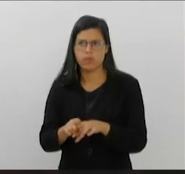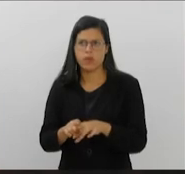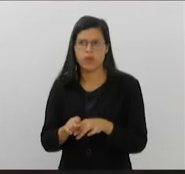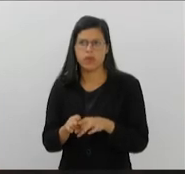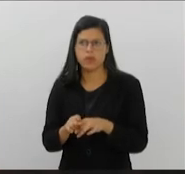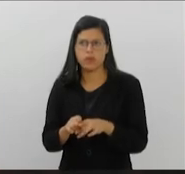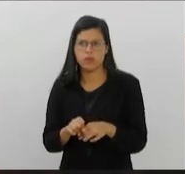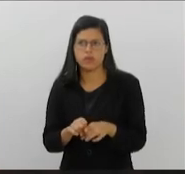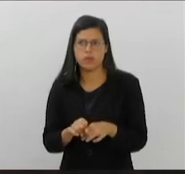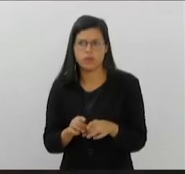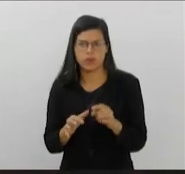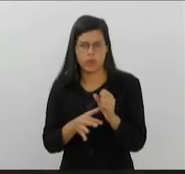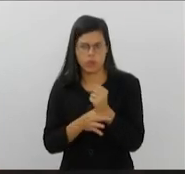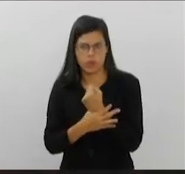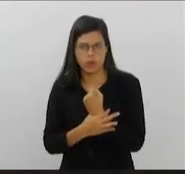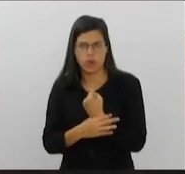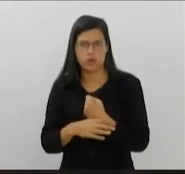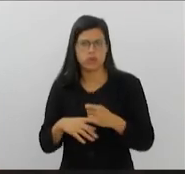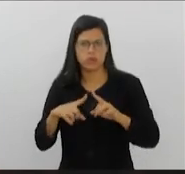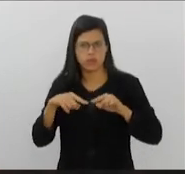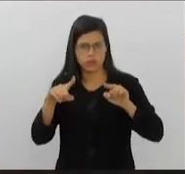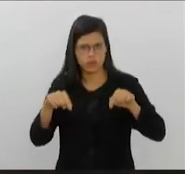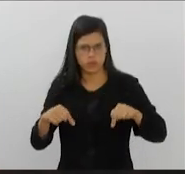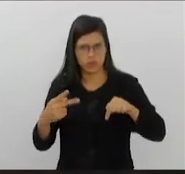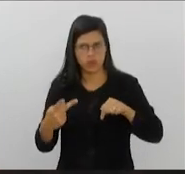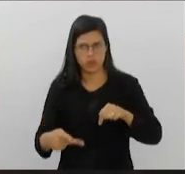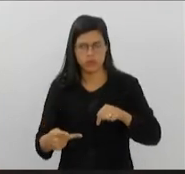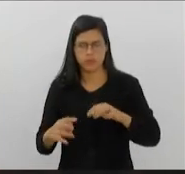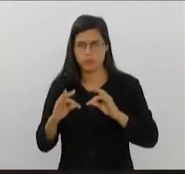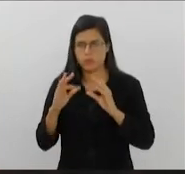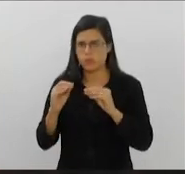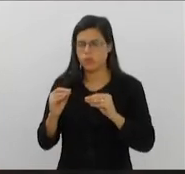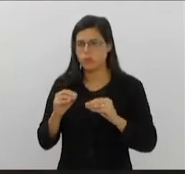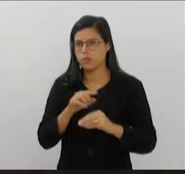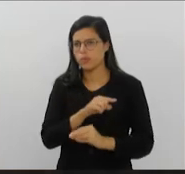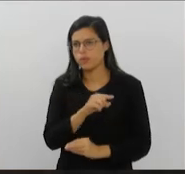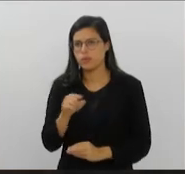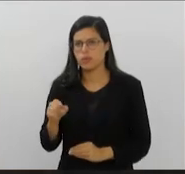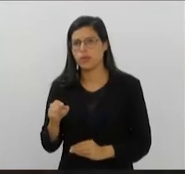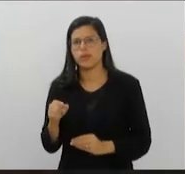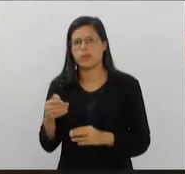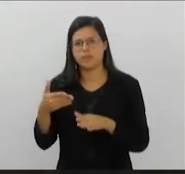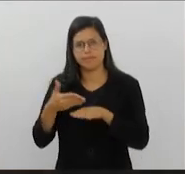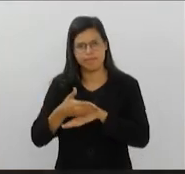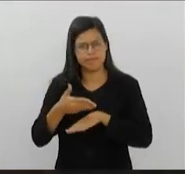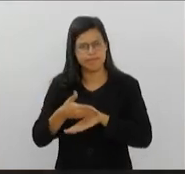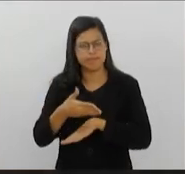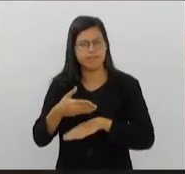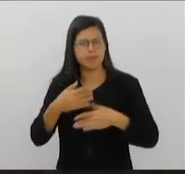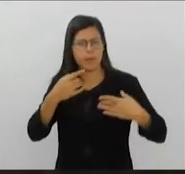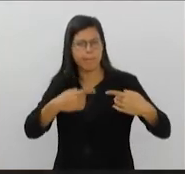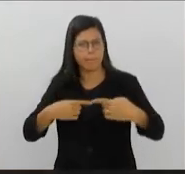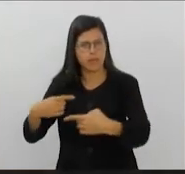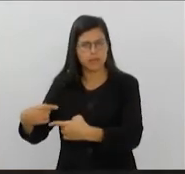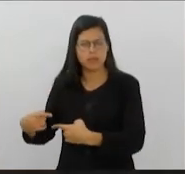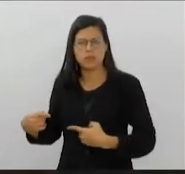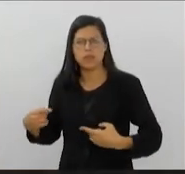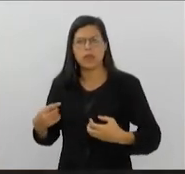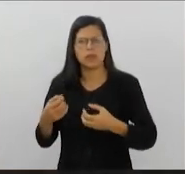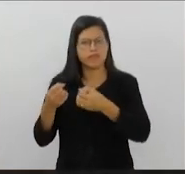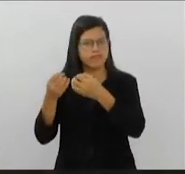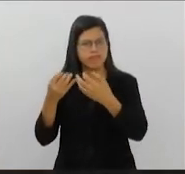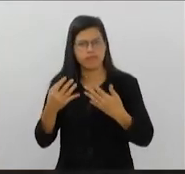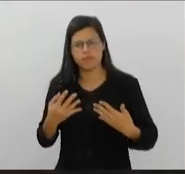Casa, a todos vocês que vieram aqui prestigiar, debater, ouvir, todos que